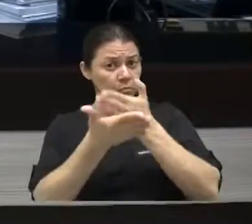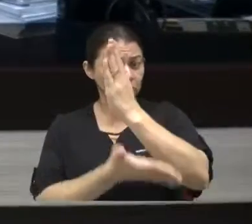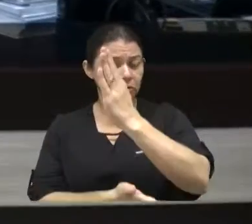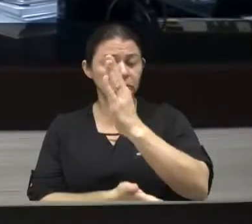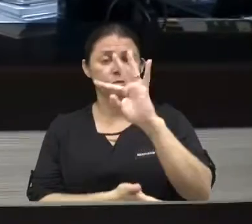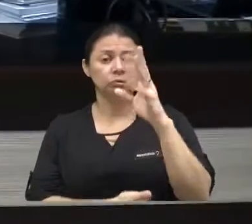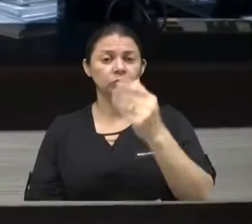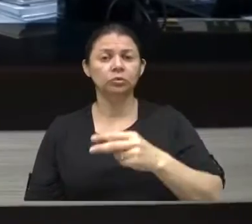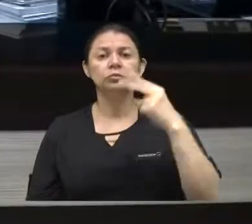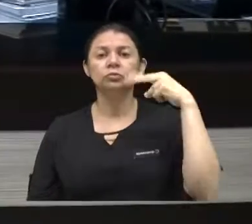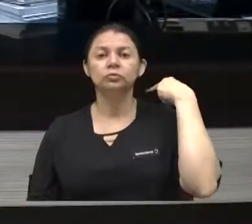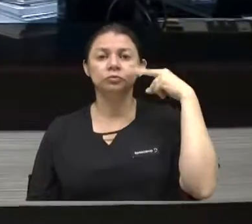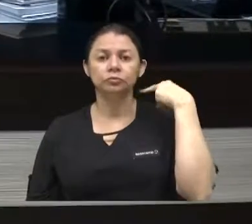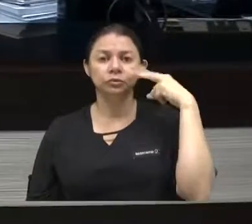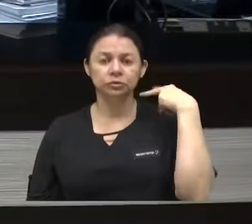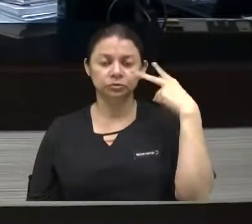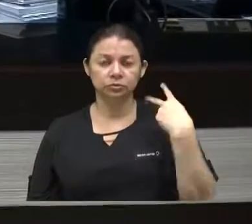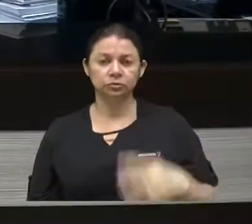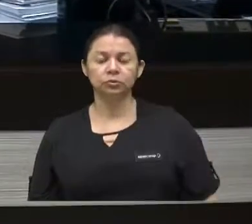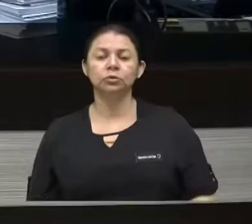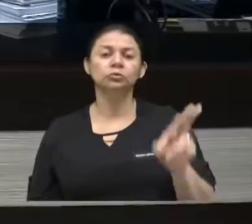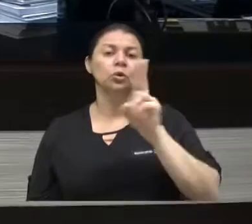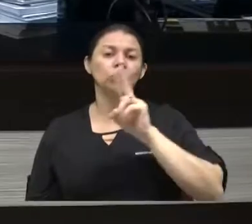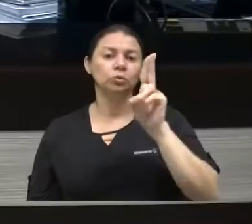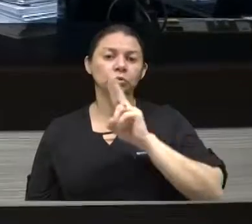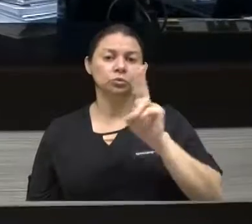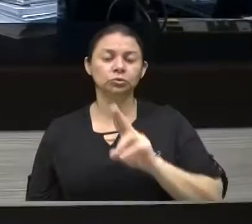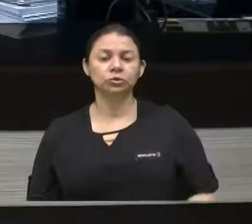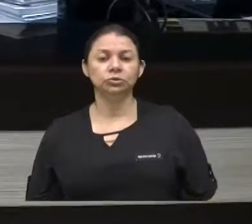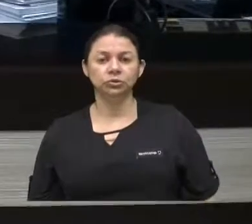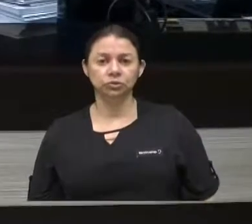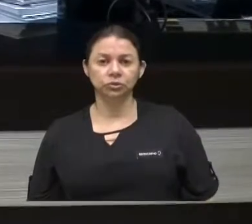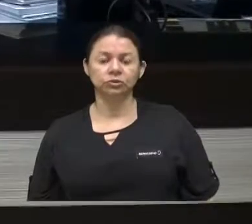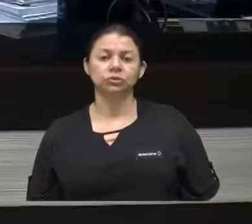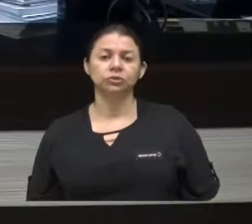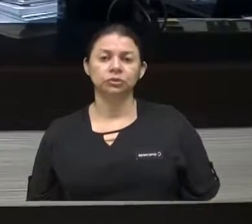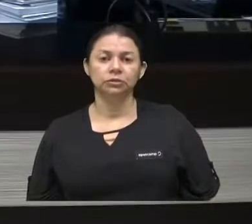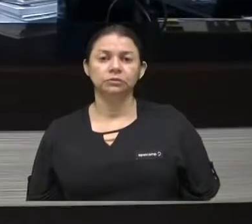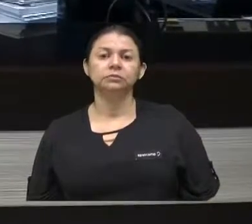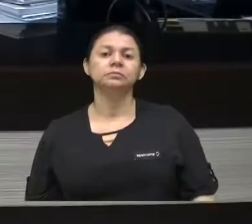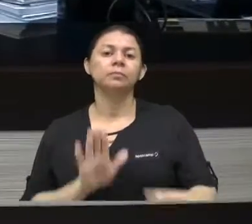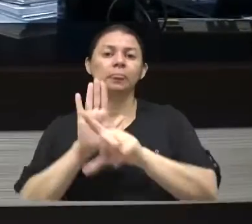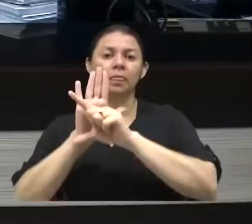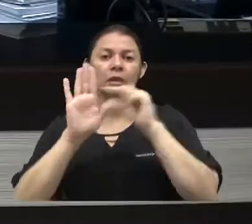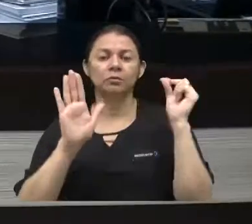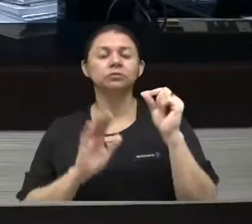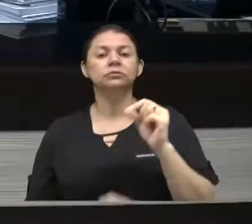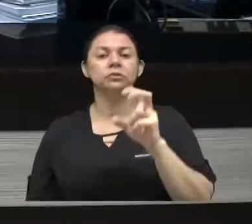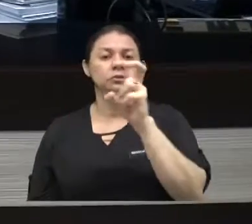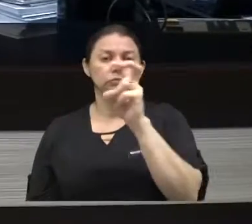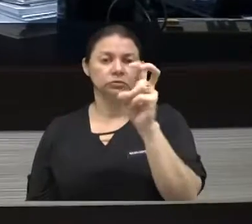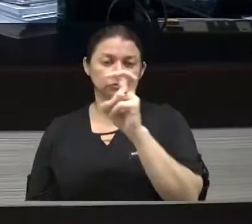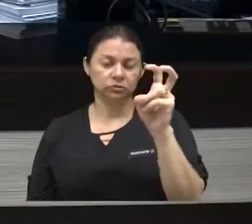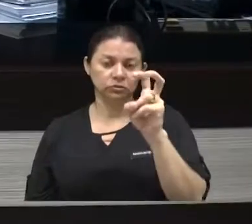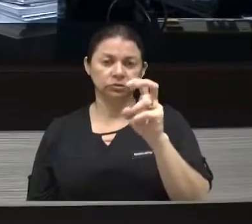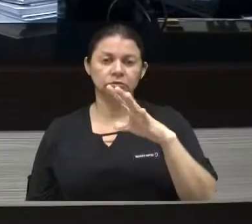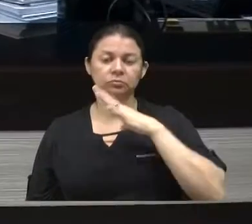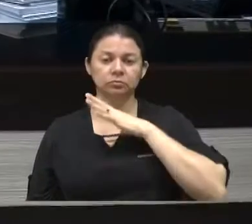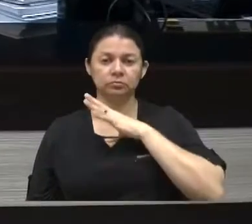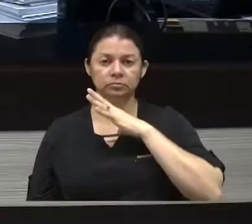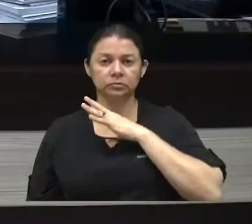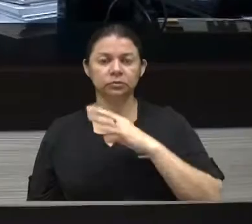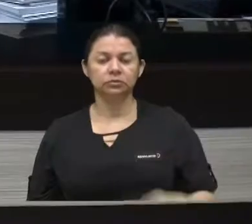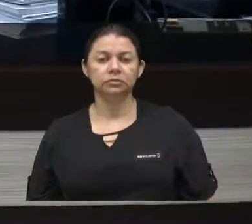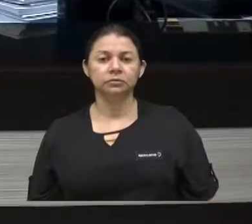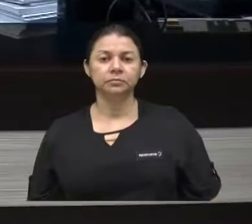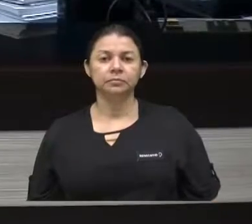pelos ilustres vereadores em regime de urgência, de conformidade com o artigo 55 da Lei Orgânica do Município.